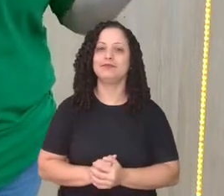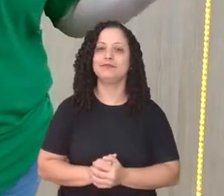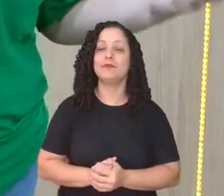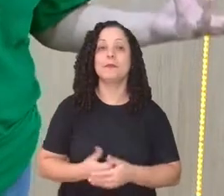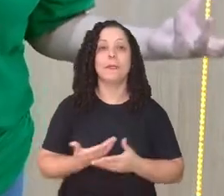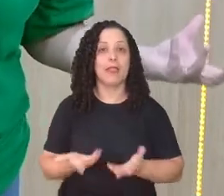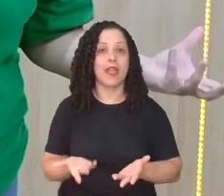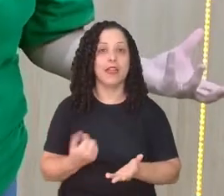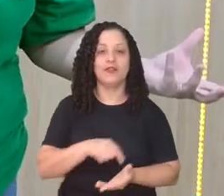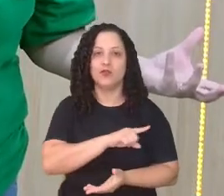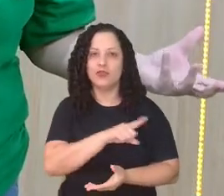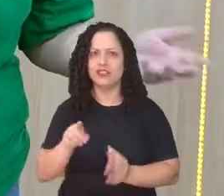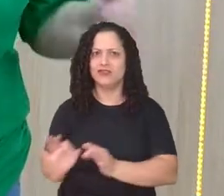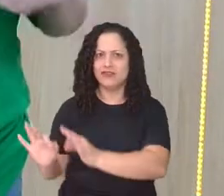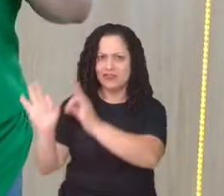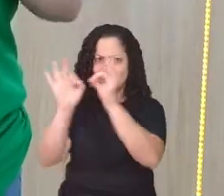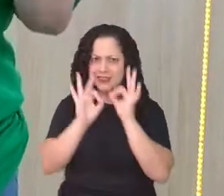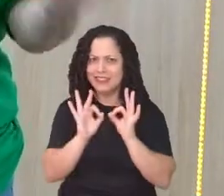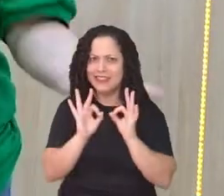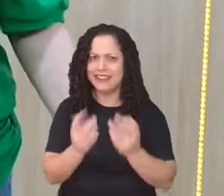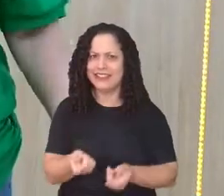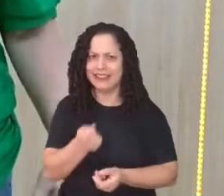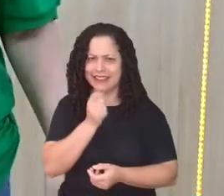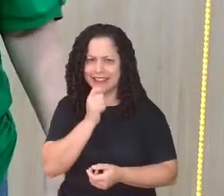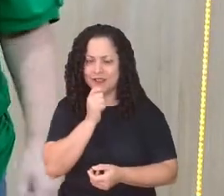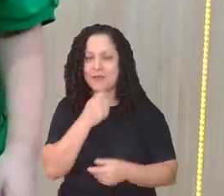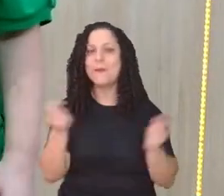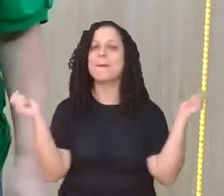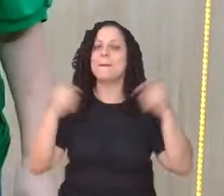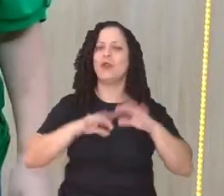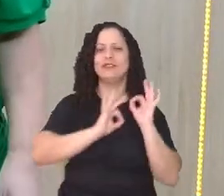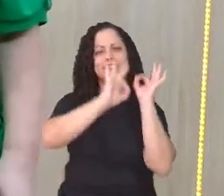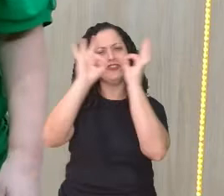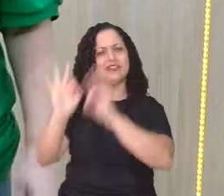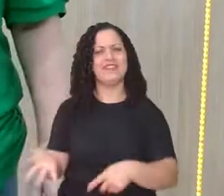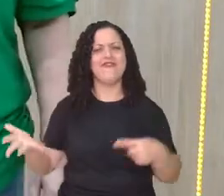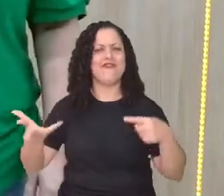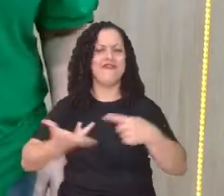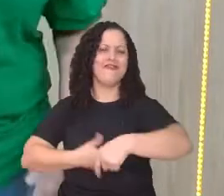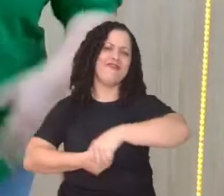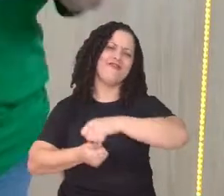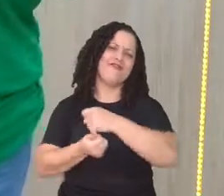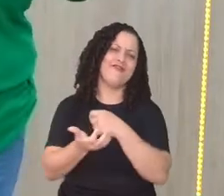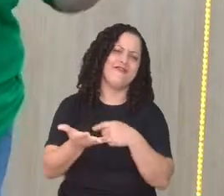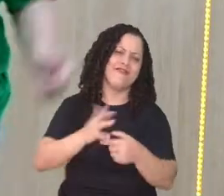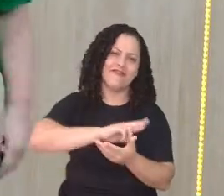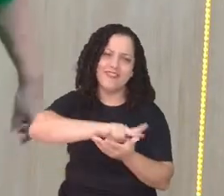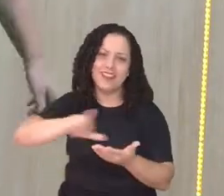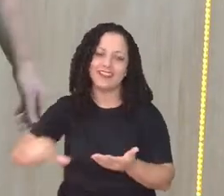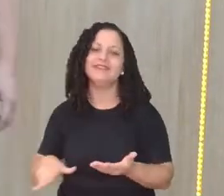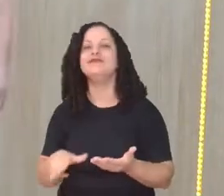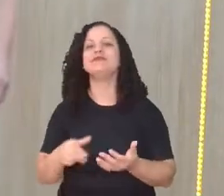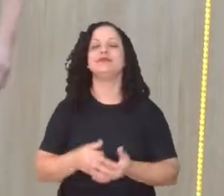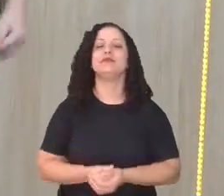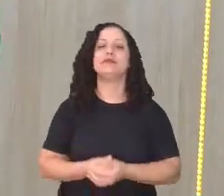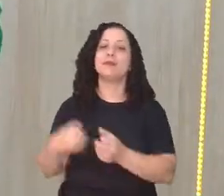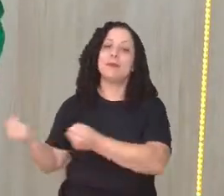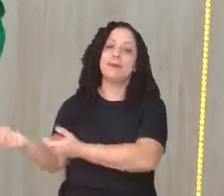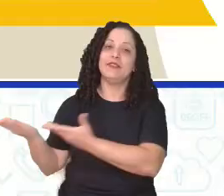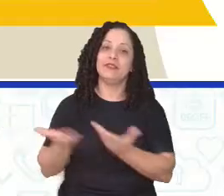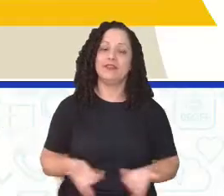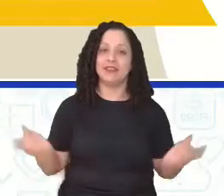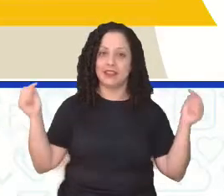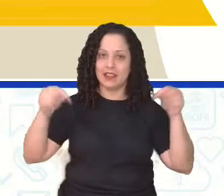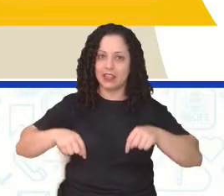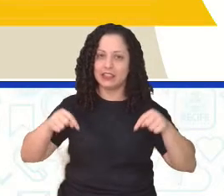que não assistiram à aula, podem assistir quantas vezes quiser. Bem, bem-vindo ao nosso canal.